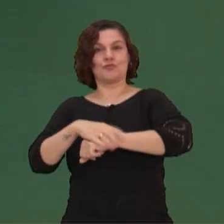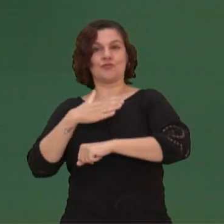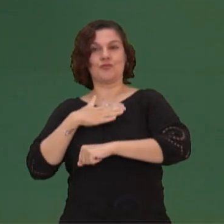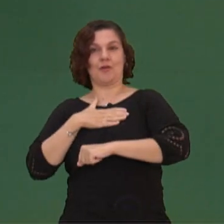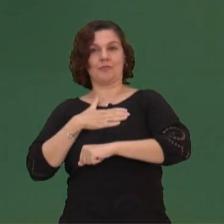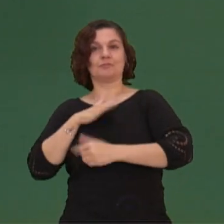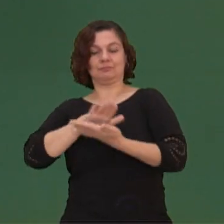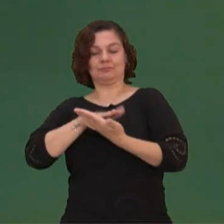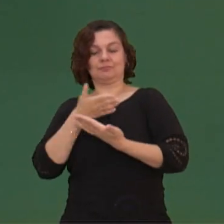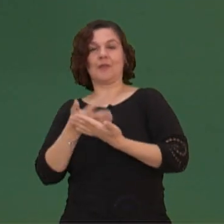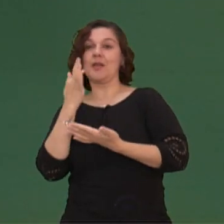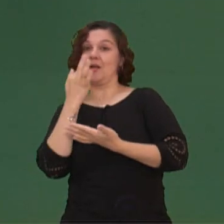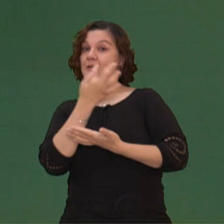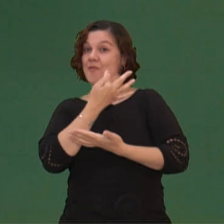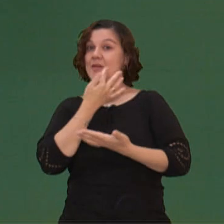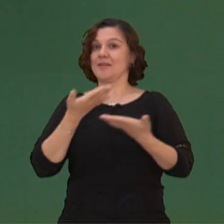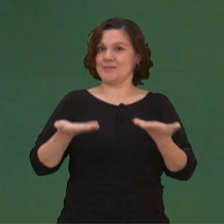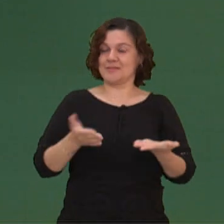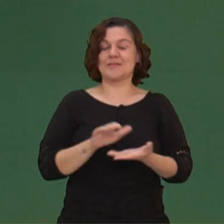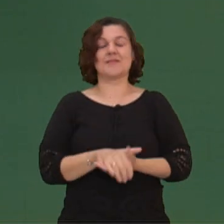A nossa intérprete, a França.